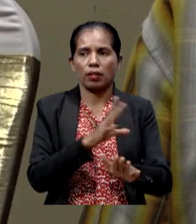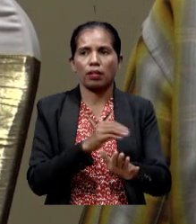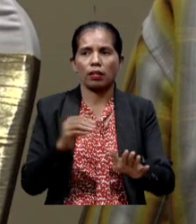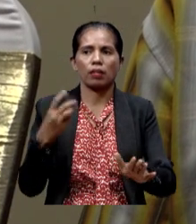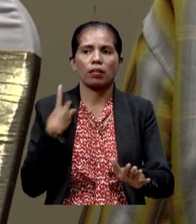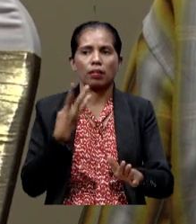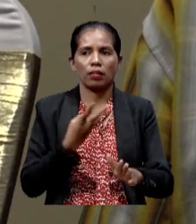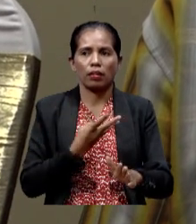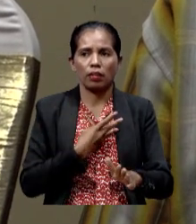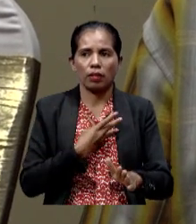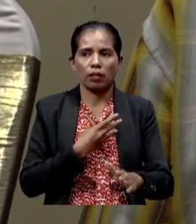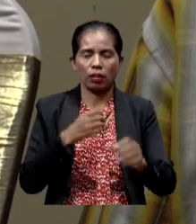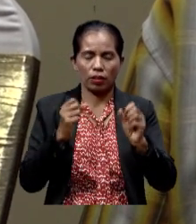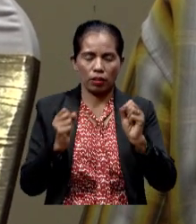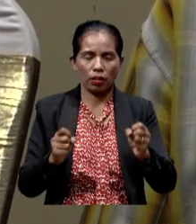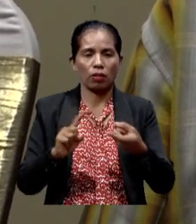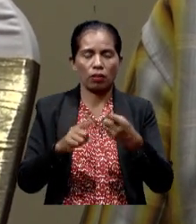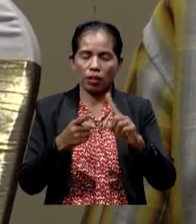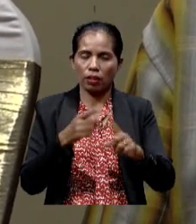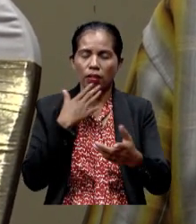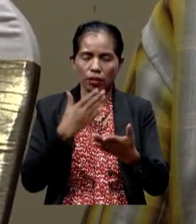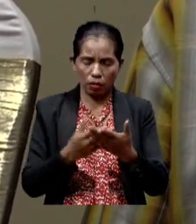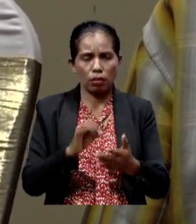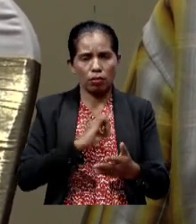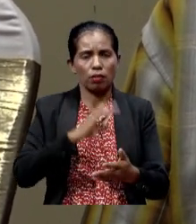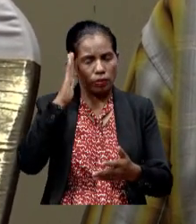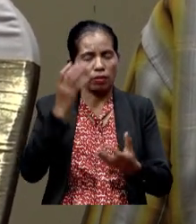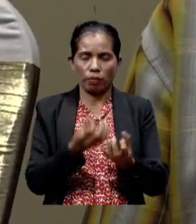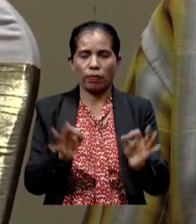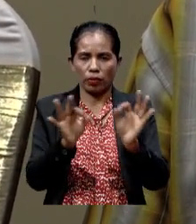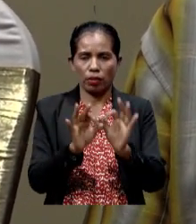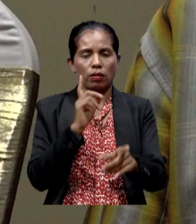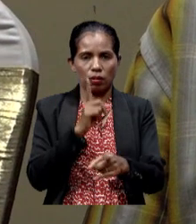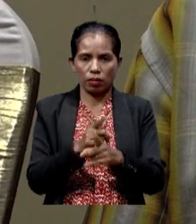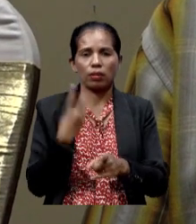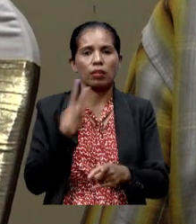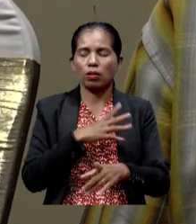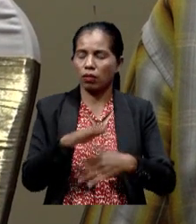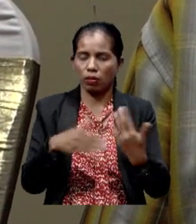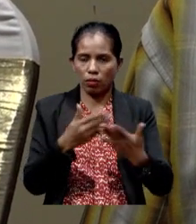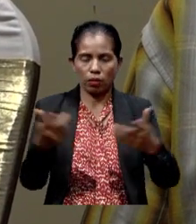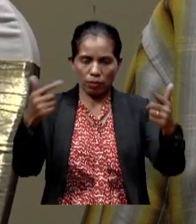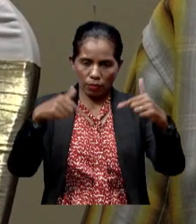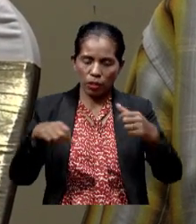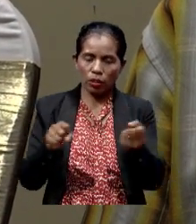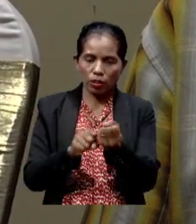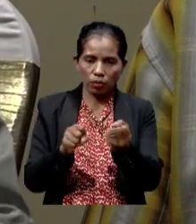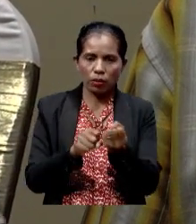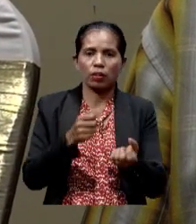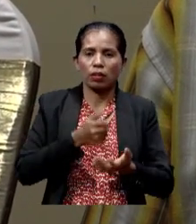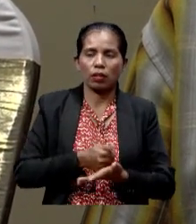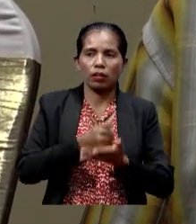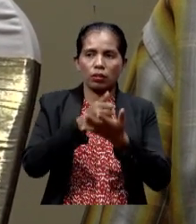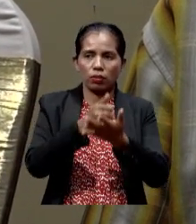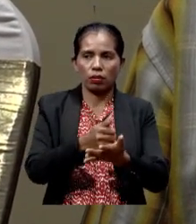tenho friendship a mim é importante ter tebes e tenho tu mais apoio ajuda para e